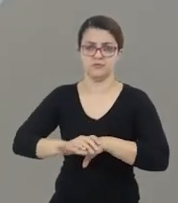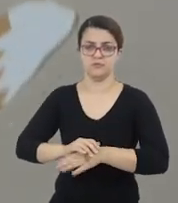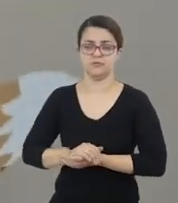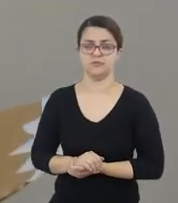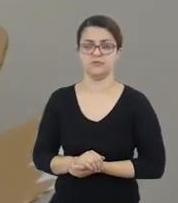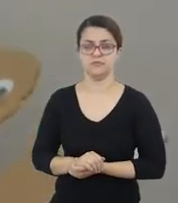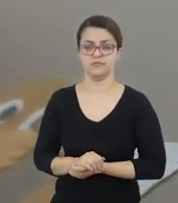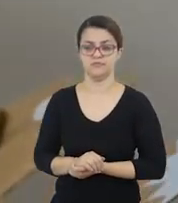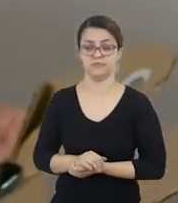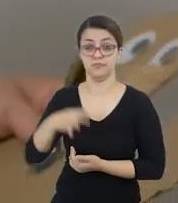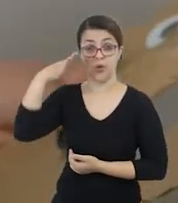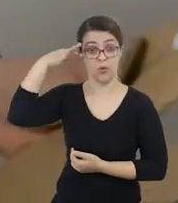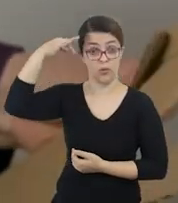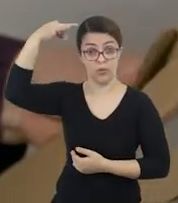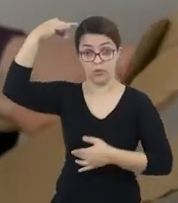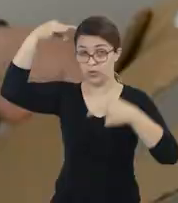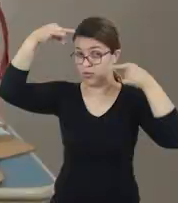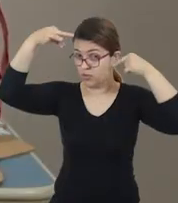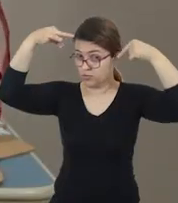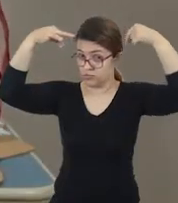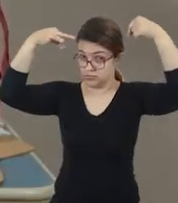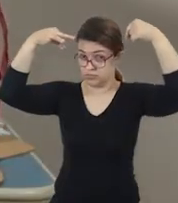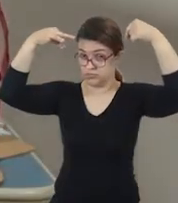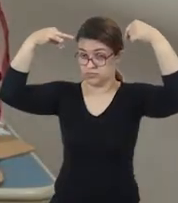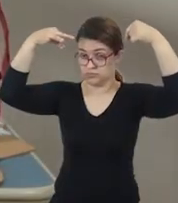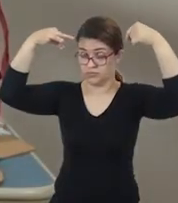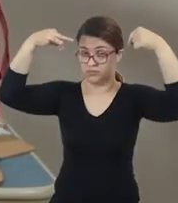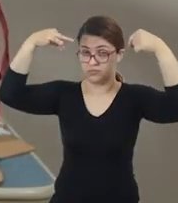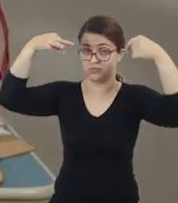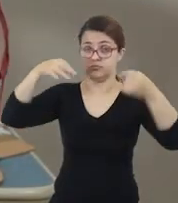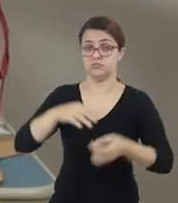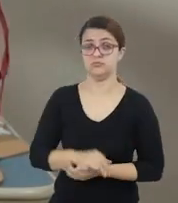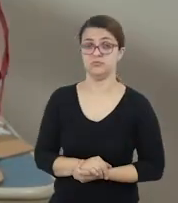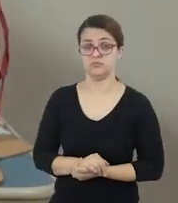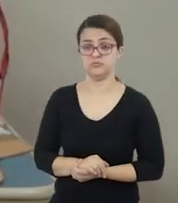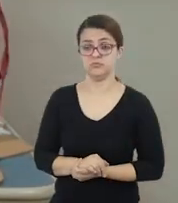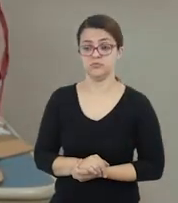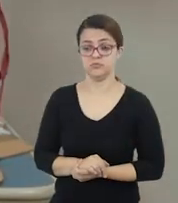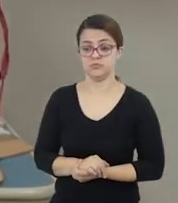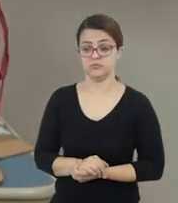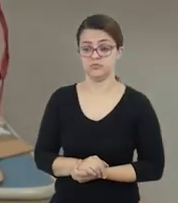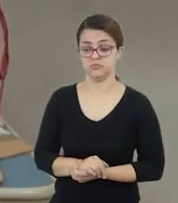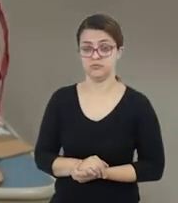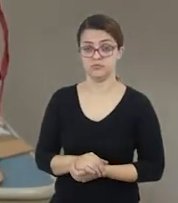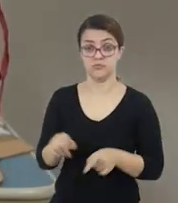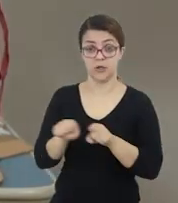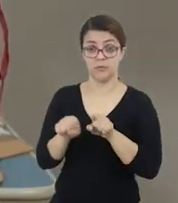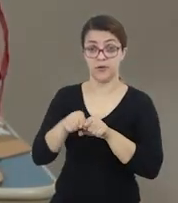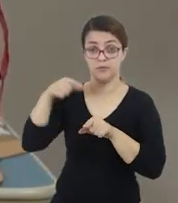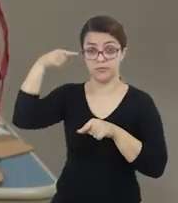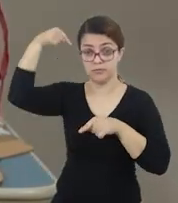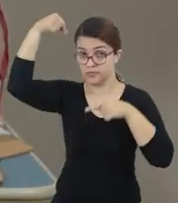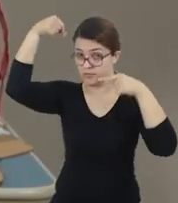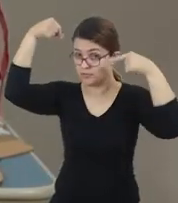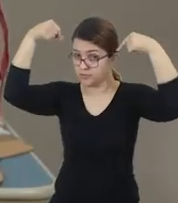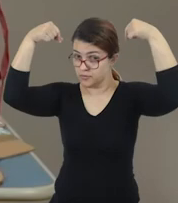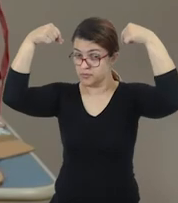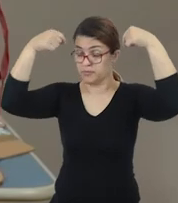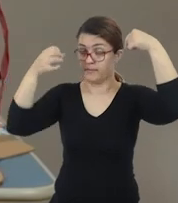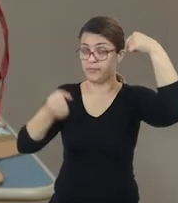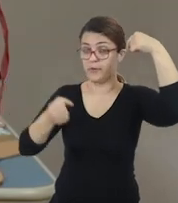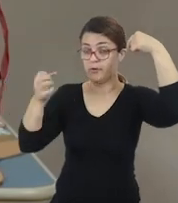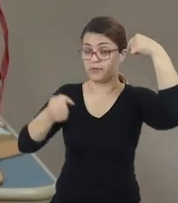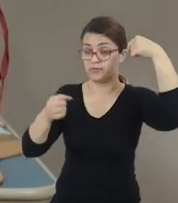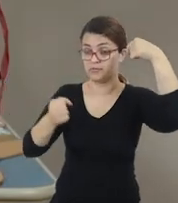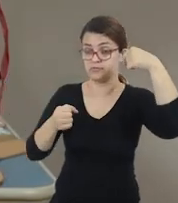Olha aí. As orelhas, as orelhinhas pontudinhas, com pontinhas brancas. Deixa eu